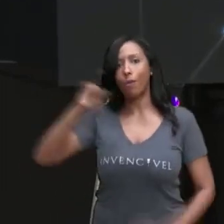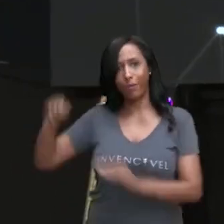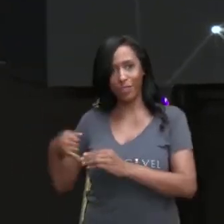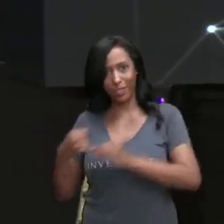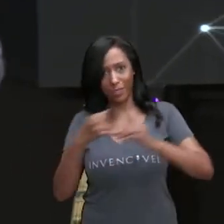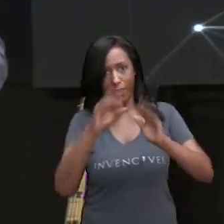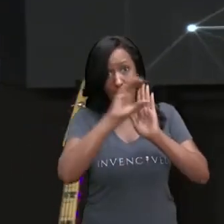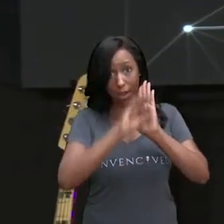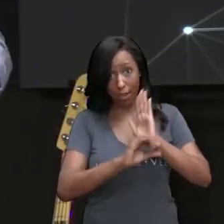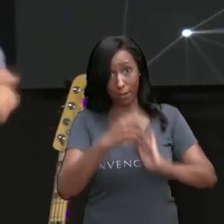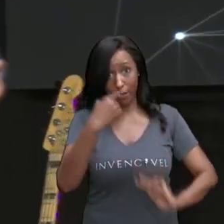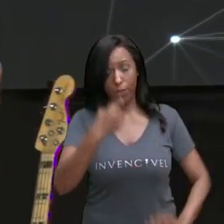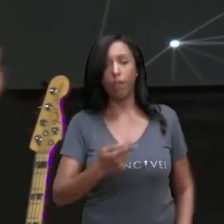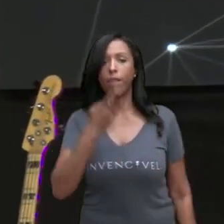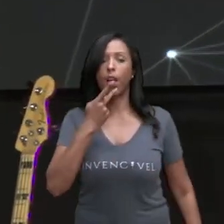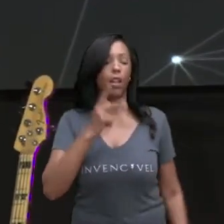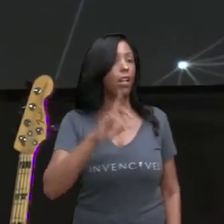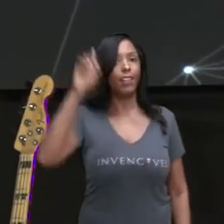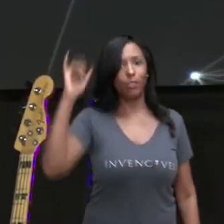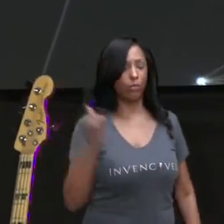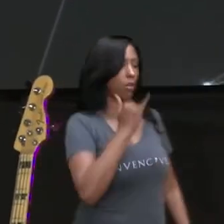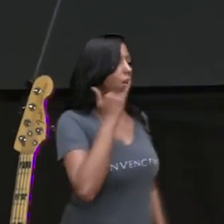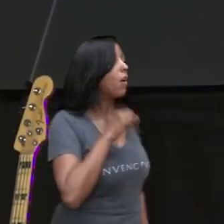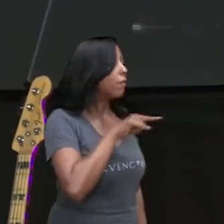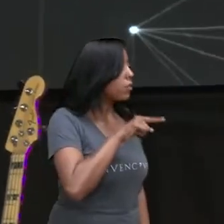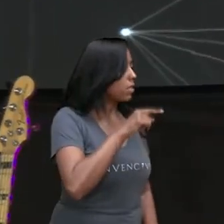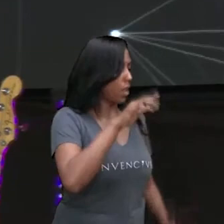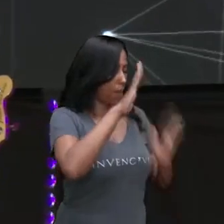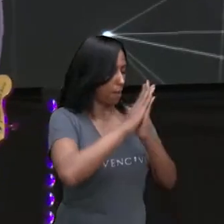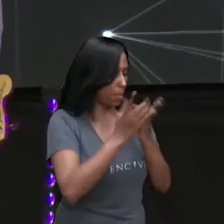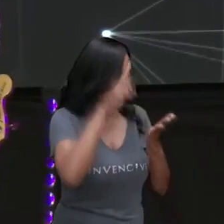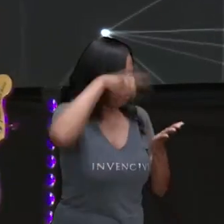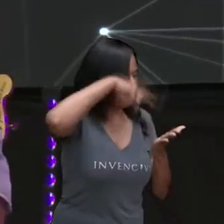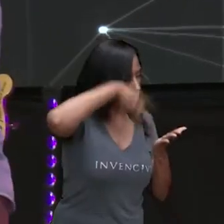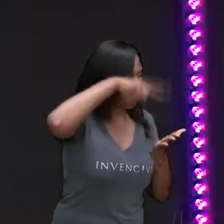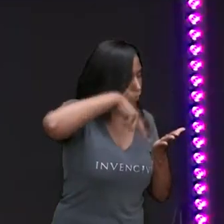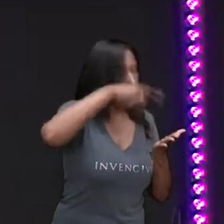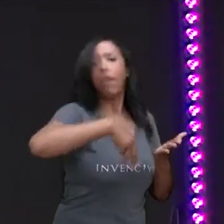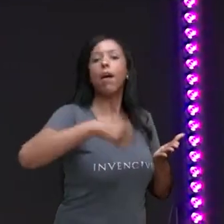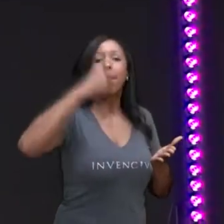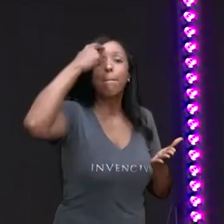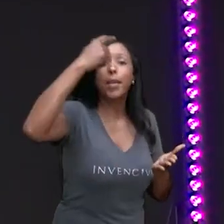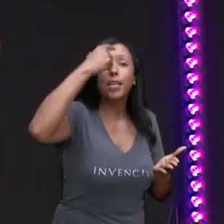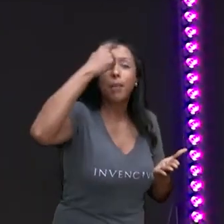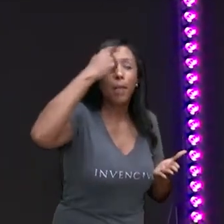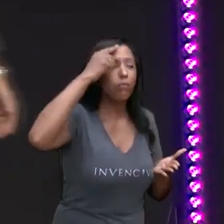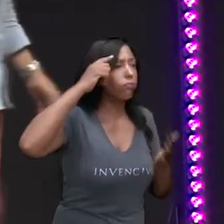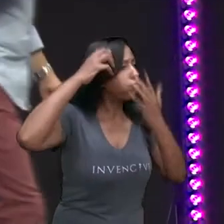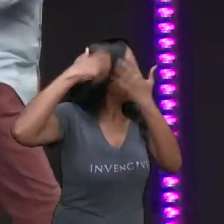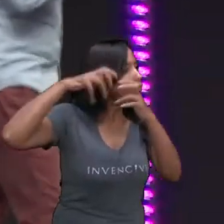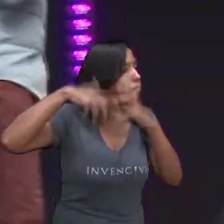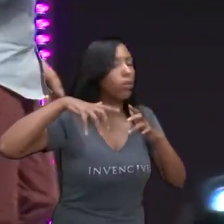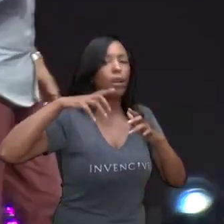Josué, medita nesse livro da lei de dia e de noite, e tudo que você fizer prosperará. Eu tinha uma brincadeira